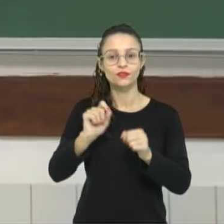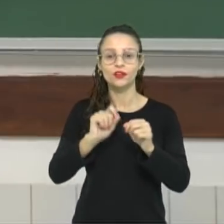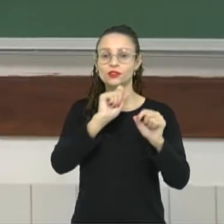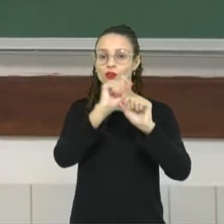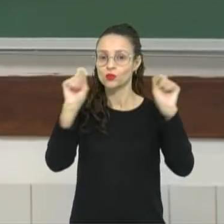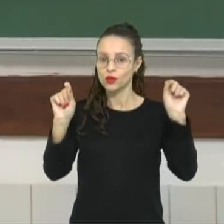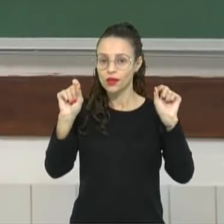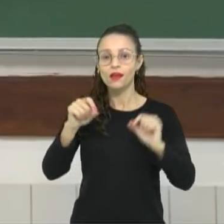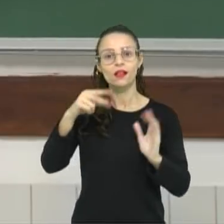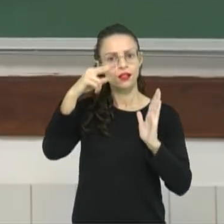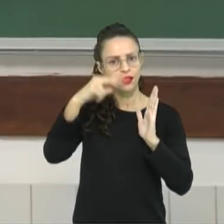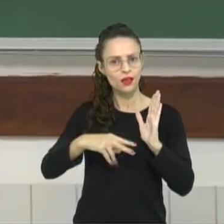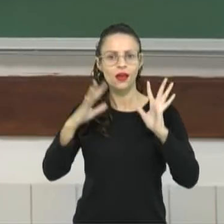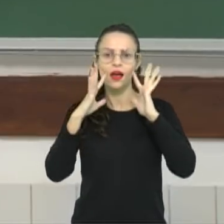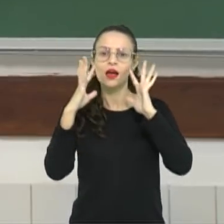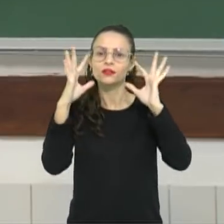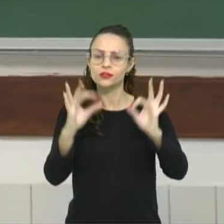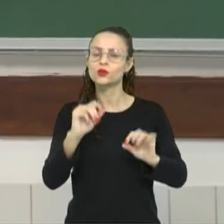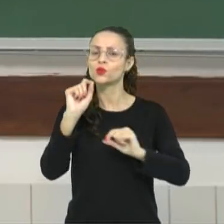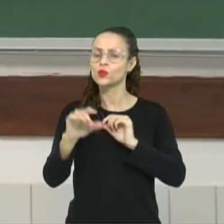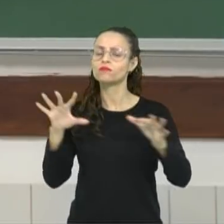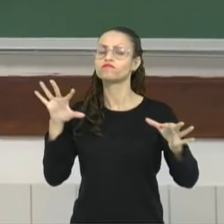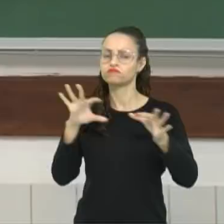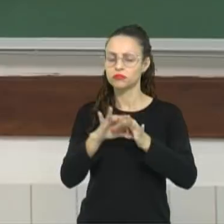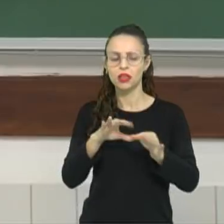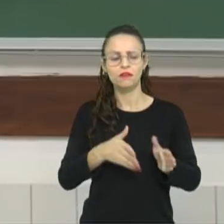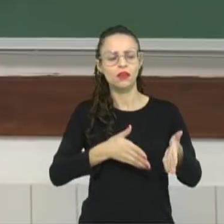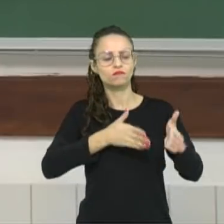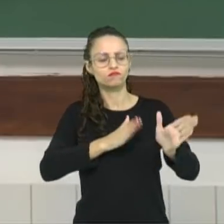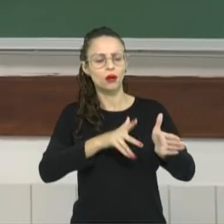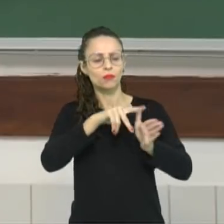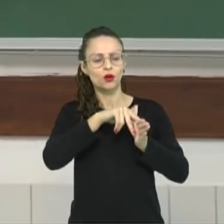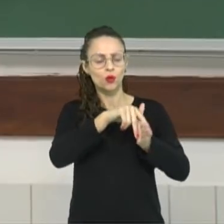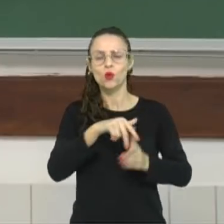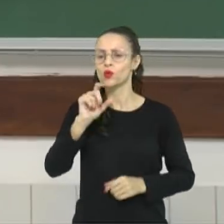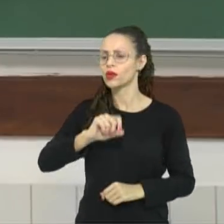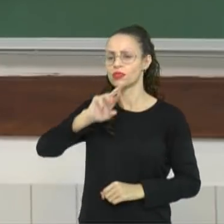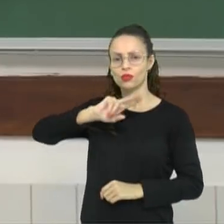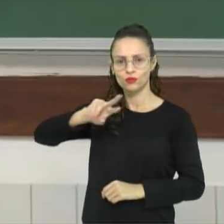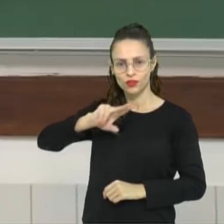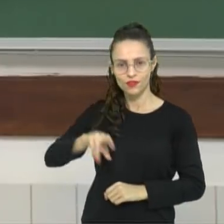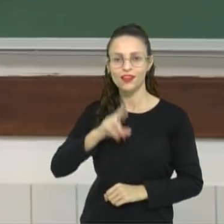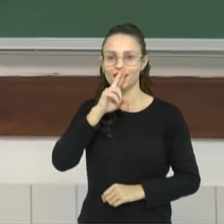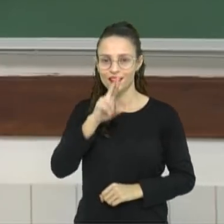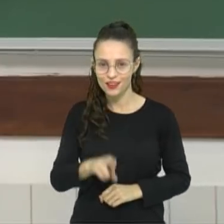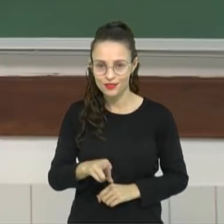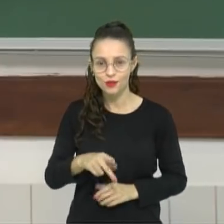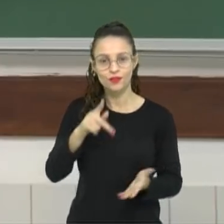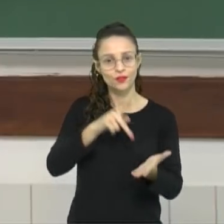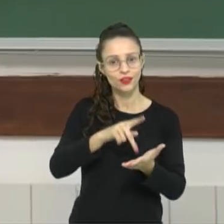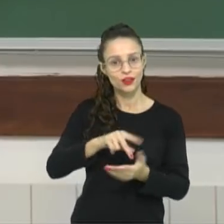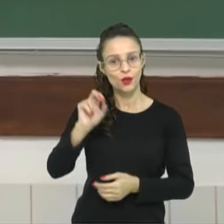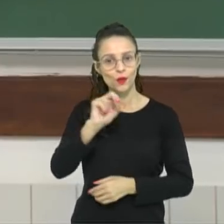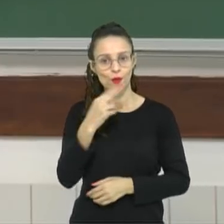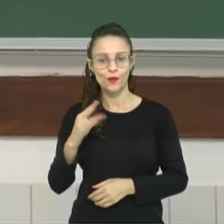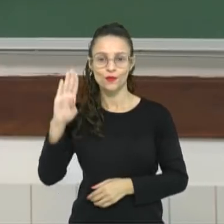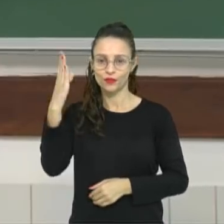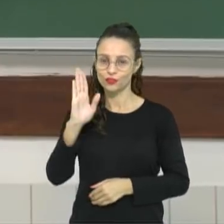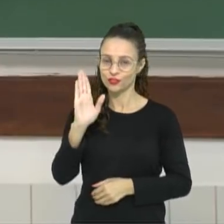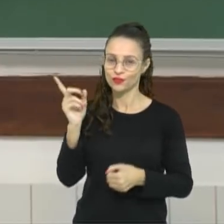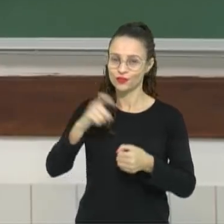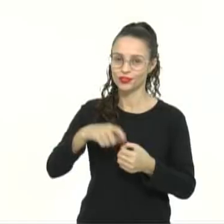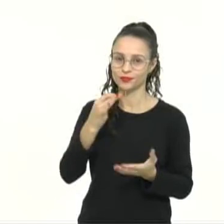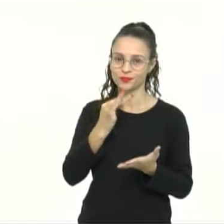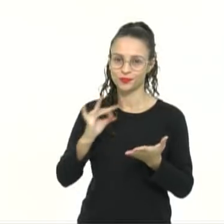Leiam com atenção. O que tem a ver com o que a gente falou do tropeirismo aqui e o que não tem a ver? Respondam verdadeiro ou falso e a gente já volta para